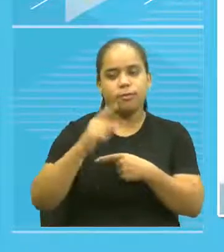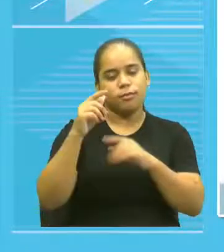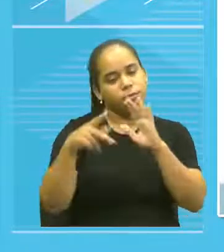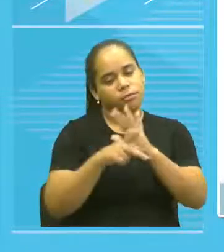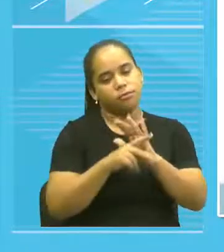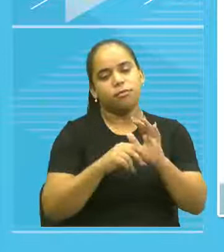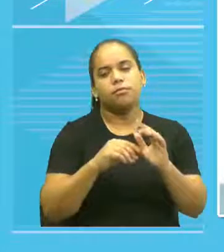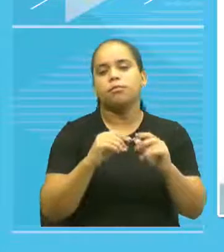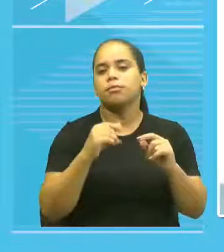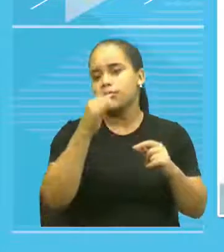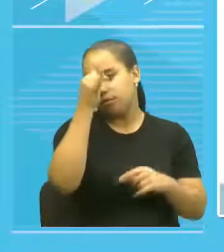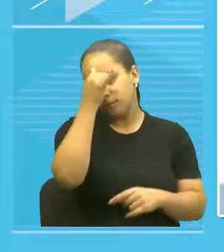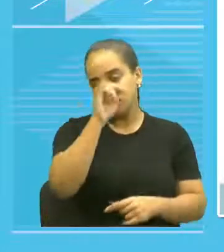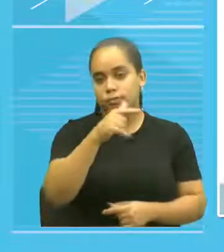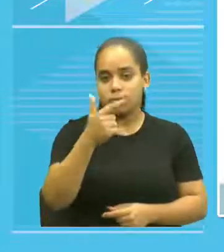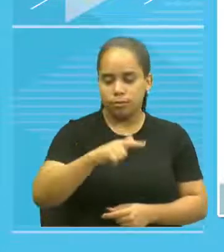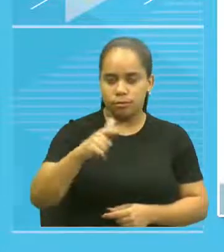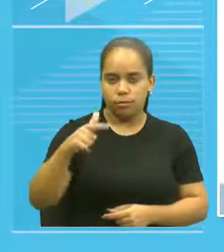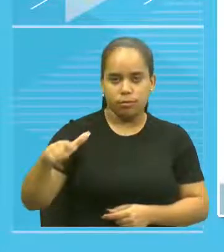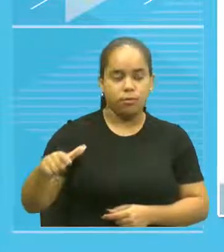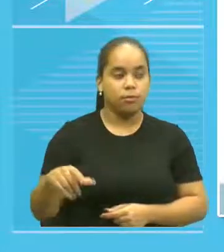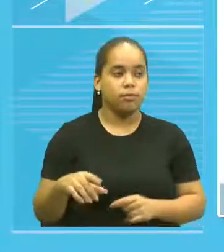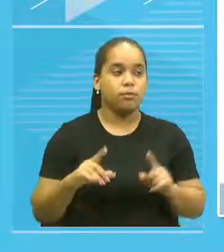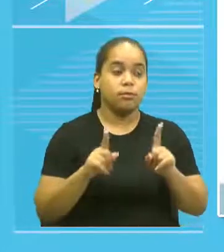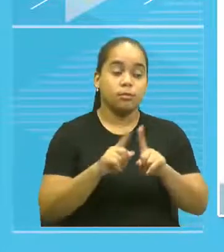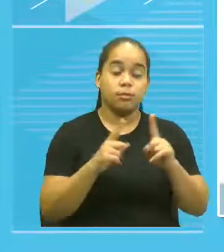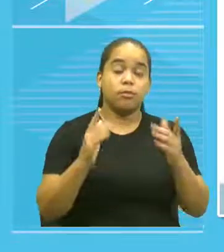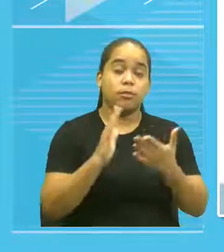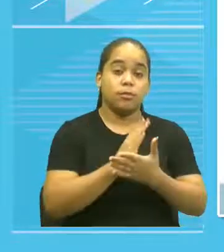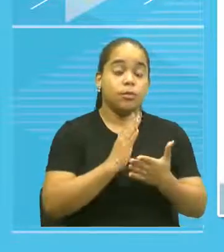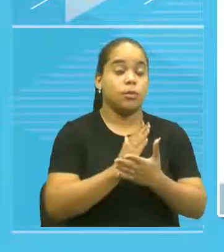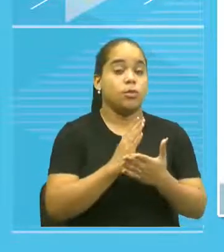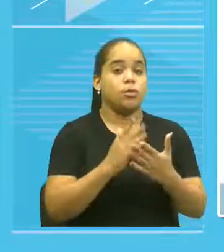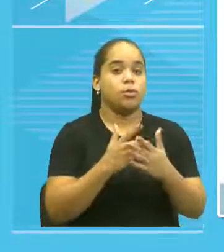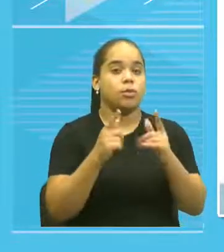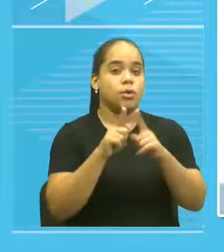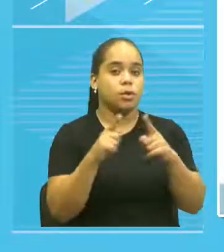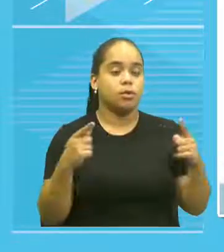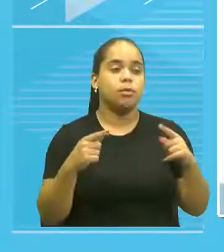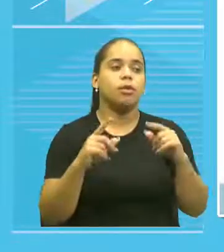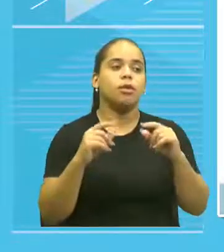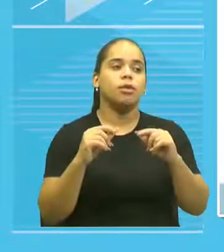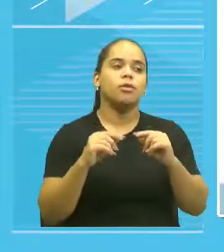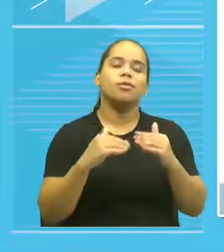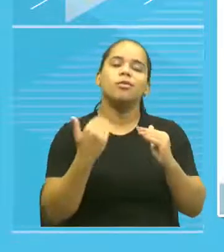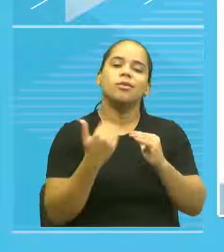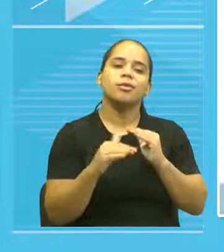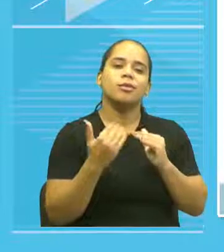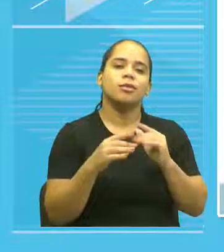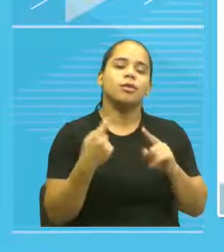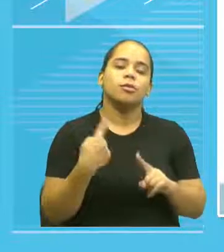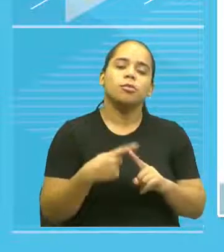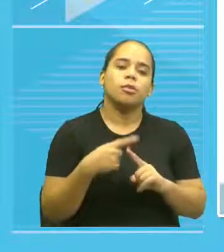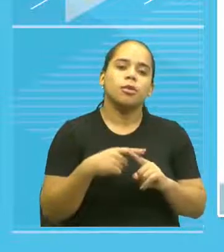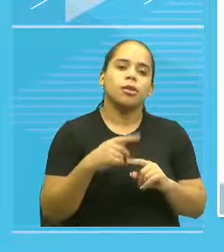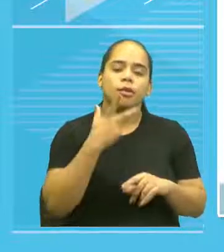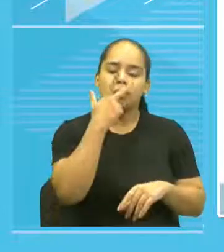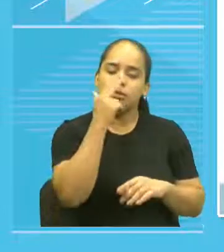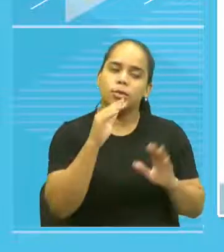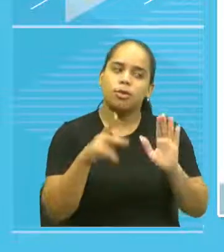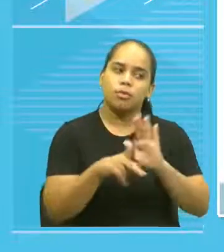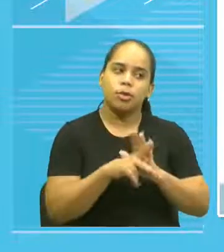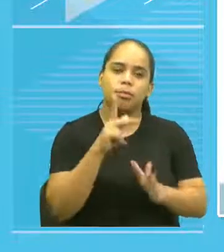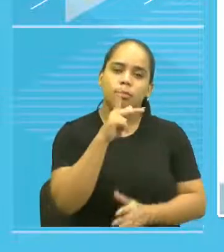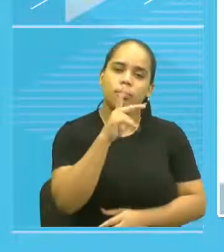uma perífrase disso aí se bem que alguns gramáticos não vão discordar porque a pele filas ela tá mais para um perífrase